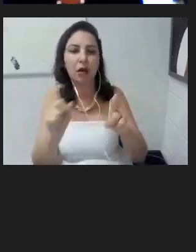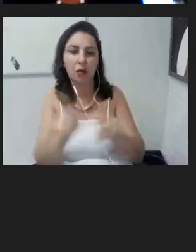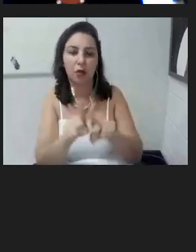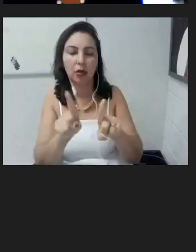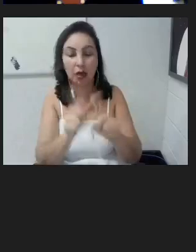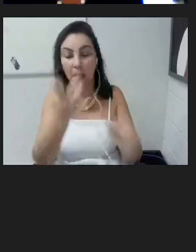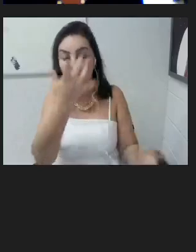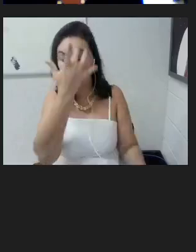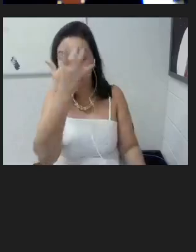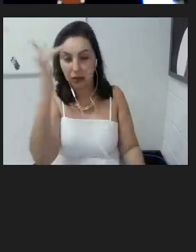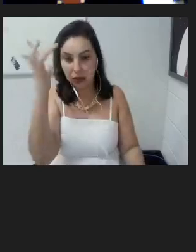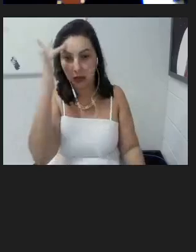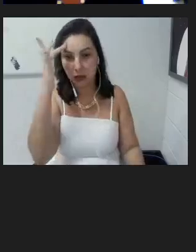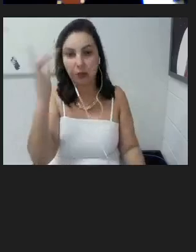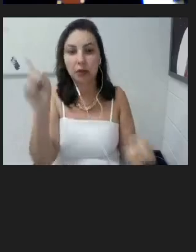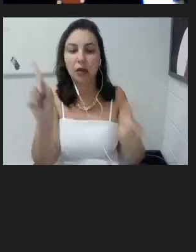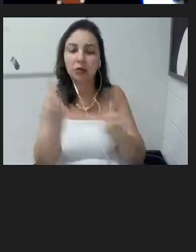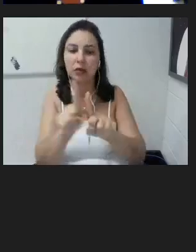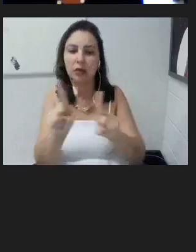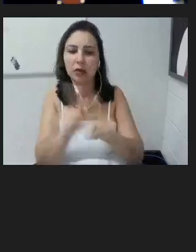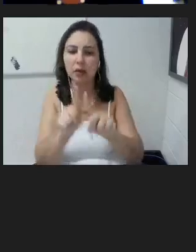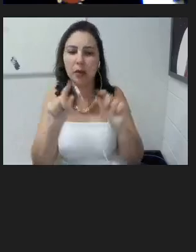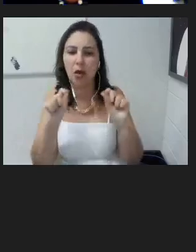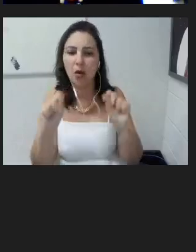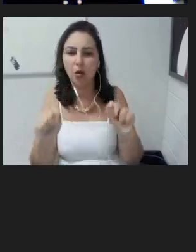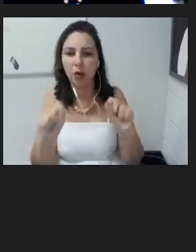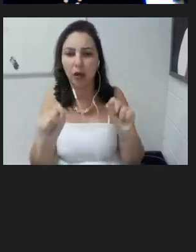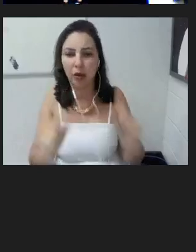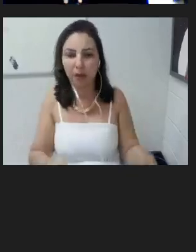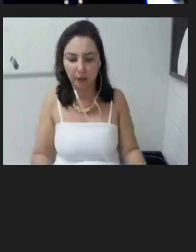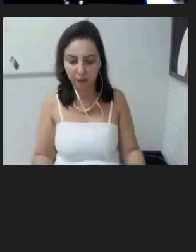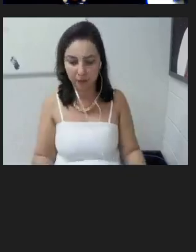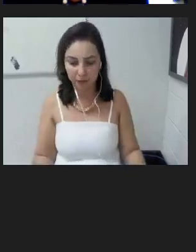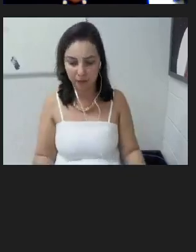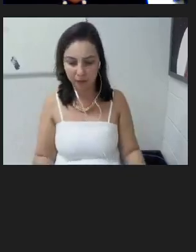saúde mental, ela é uma